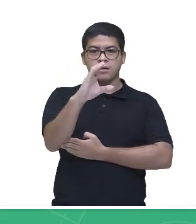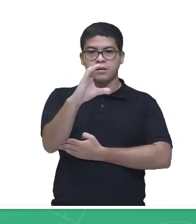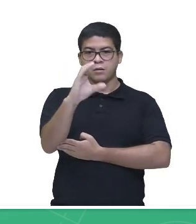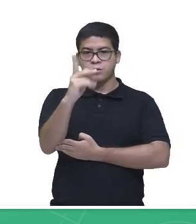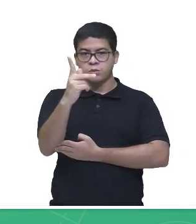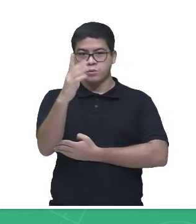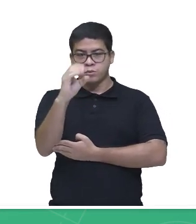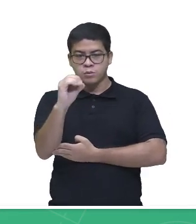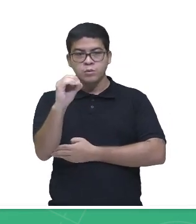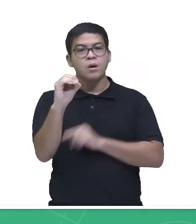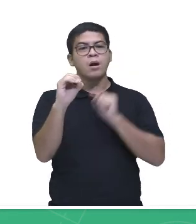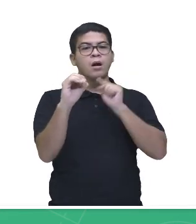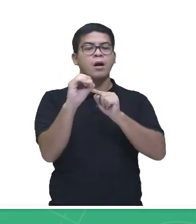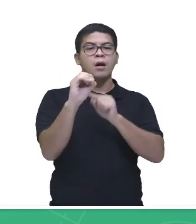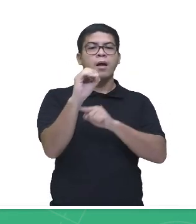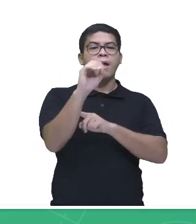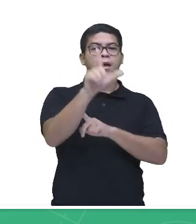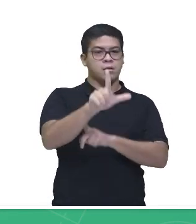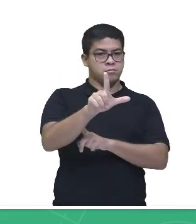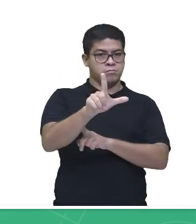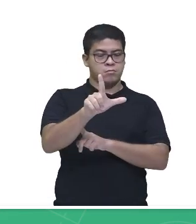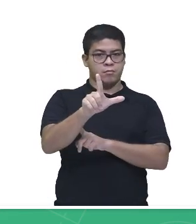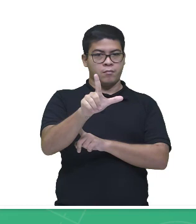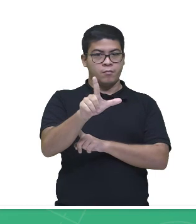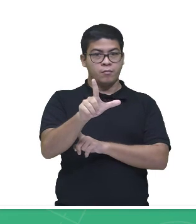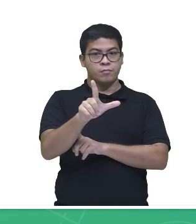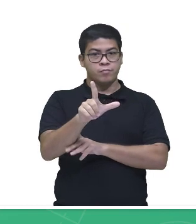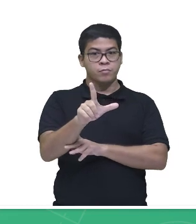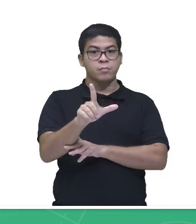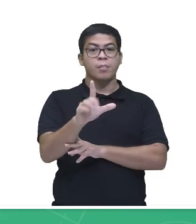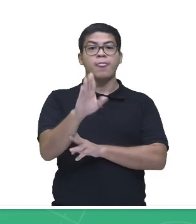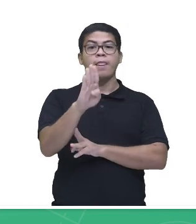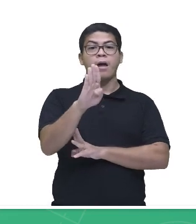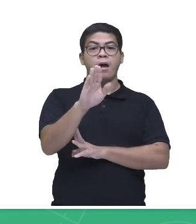a L, vosotros descobri, habéis